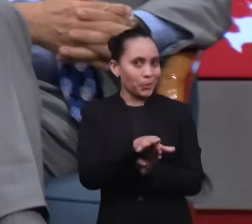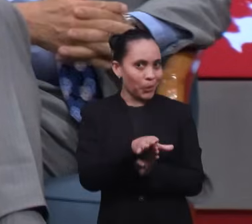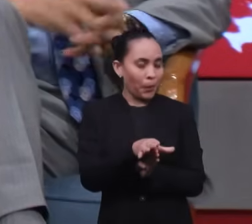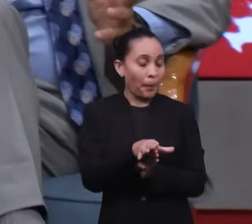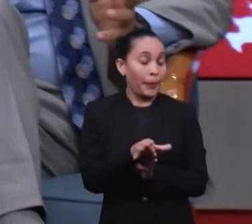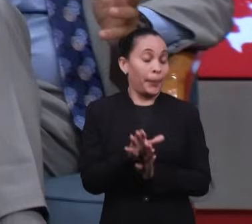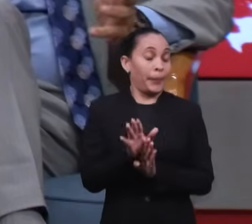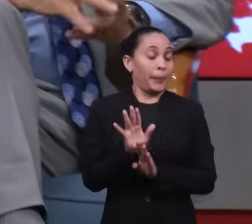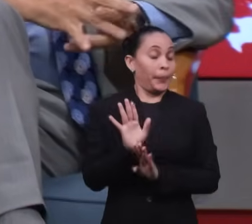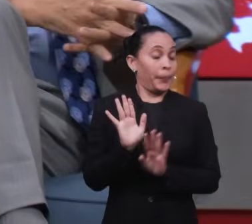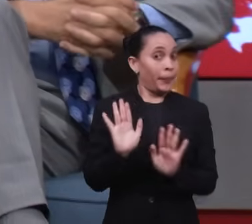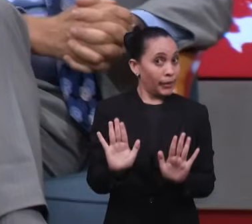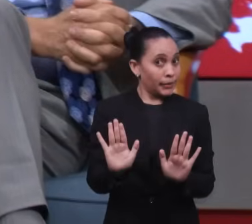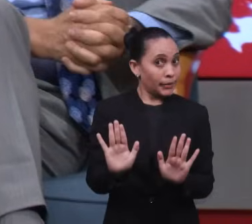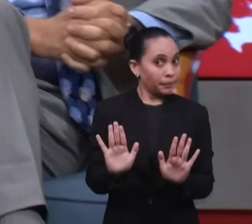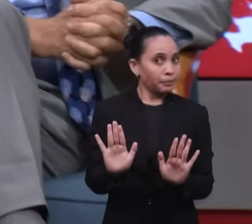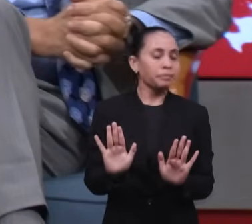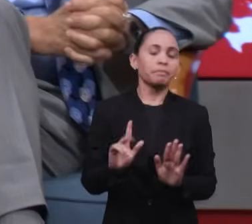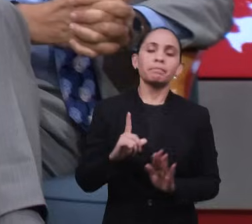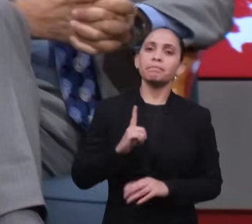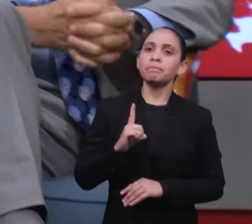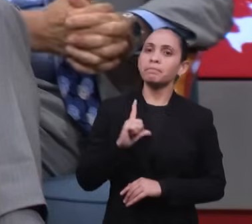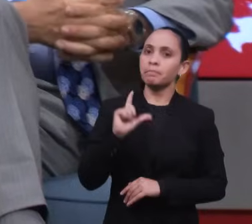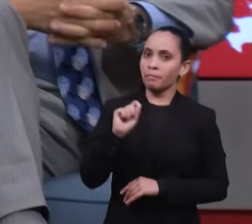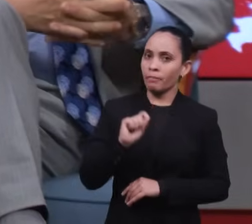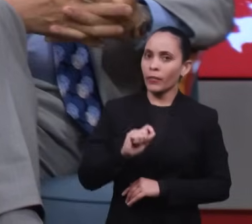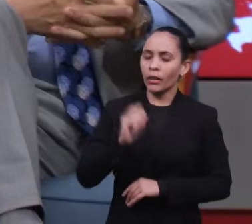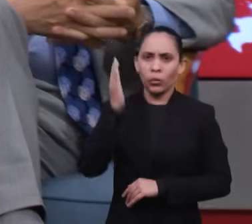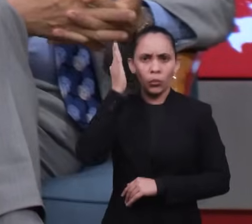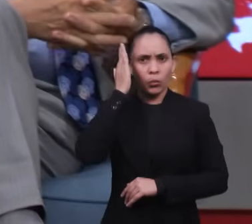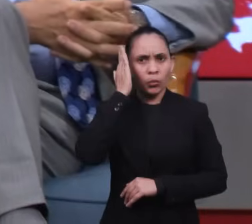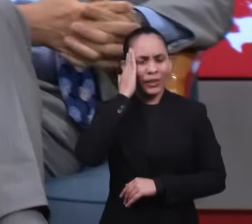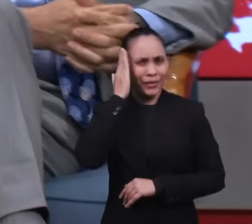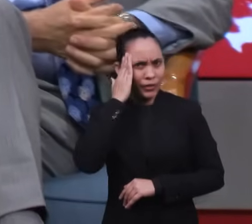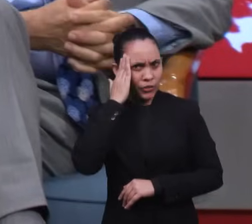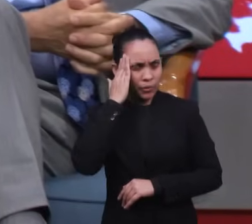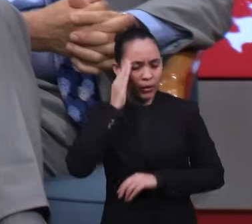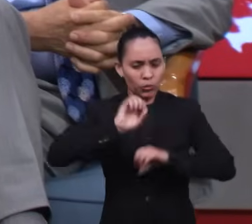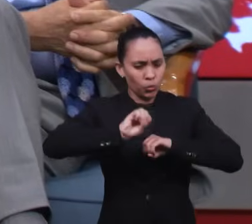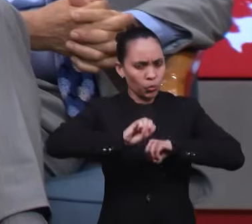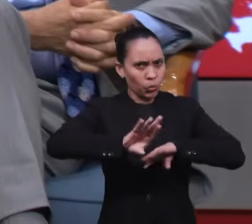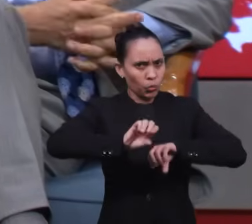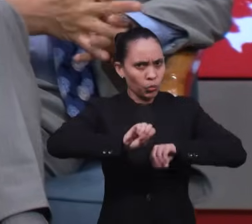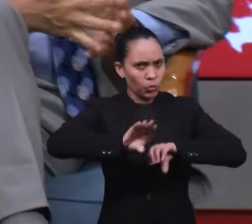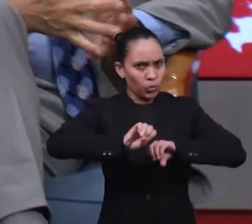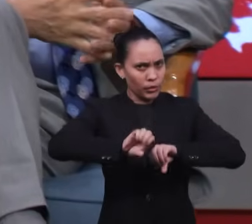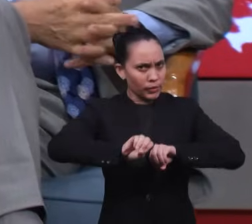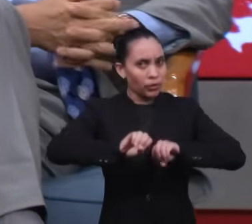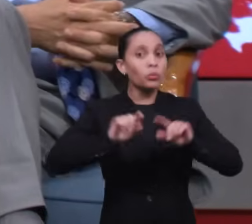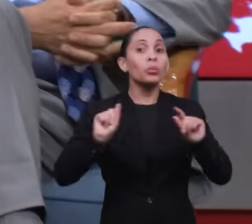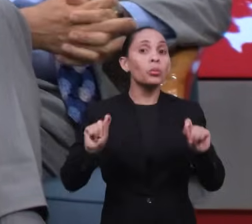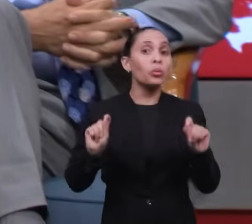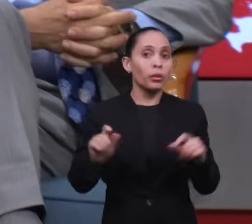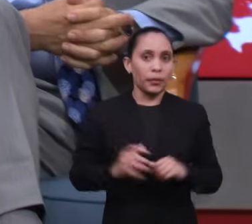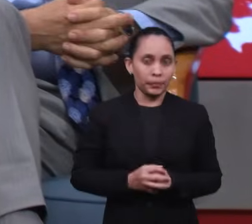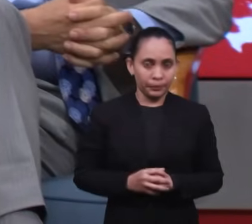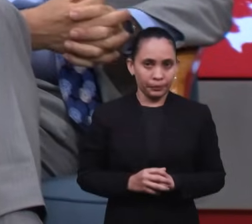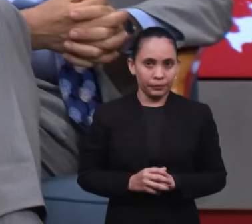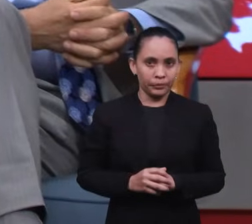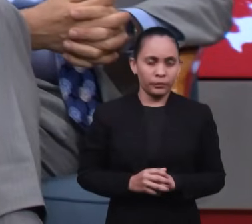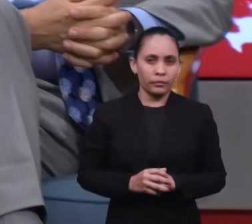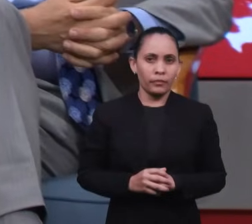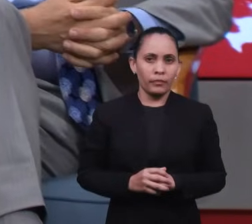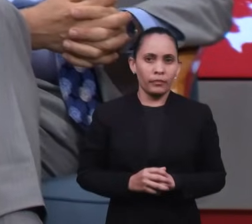Paulo orientou. Só que, na verdade, a interpretação sobre esse ensino